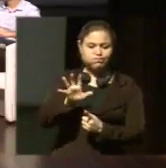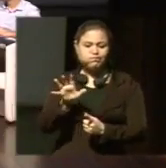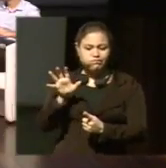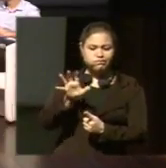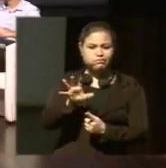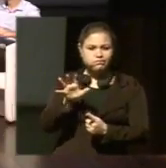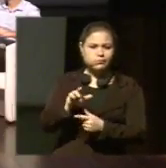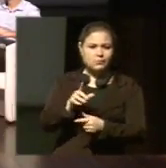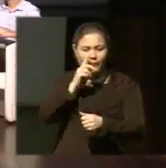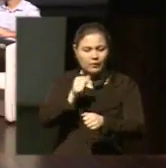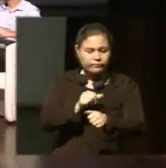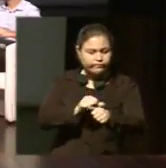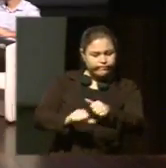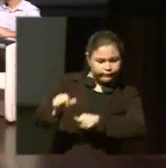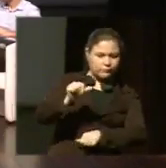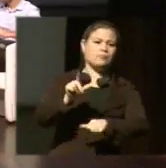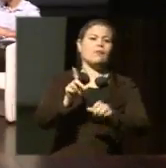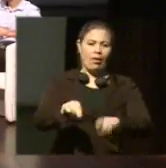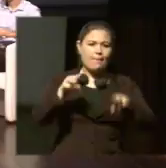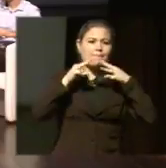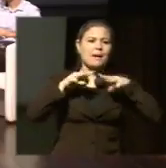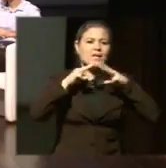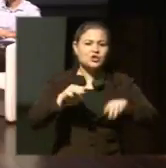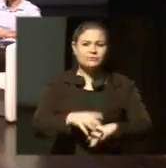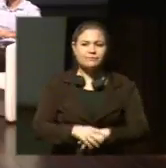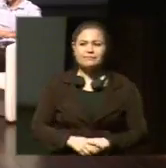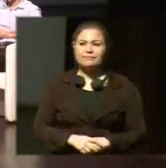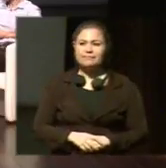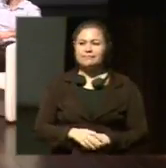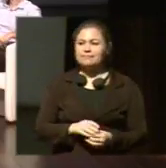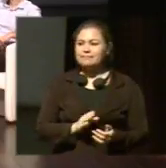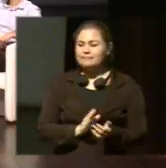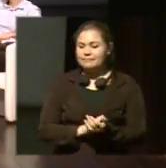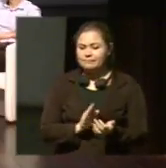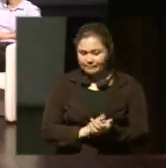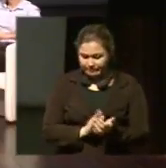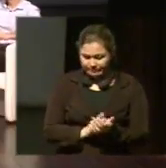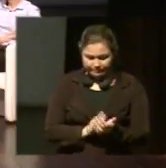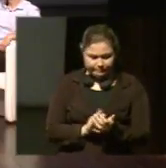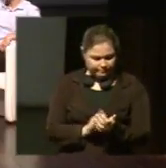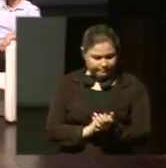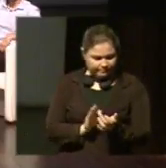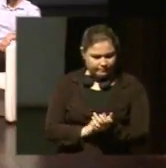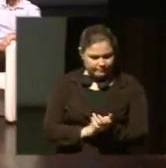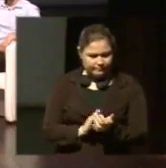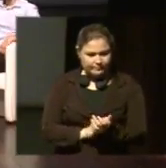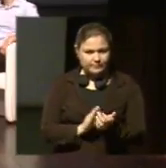que ela quer. Marketing.